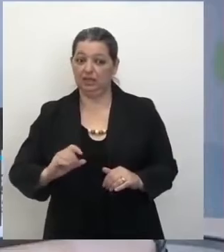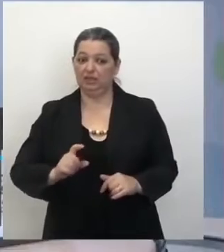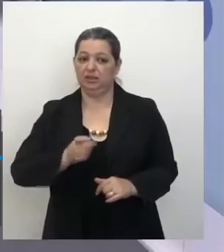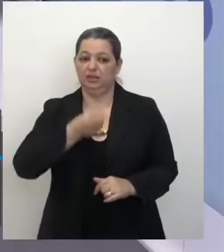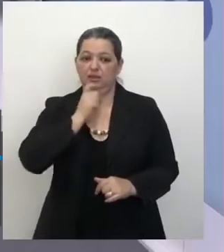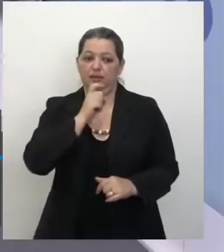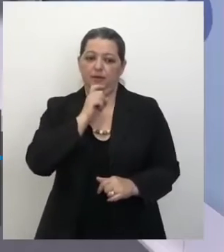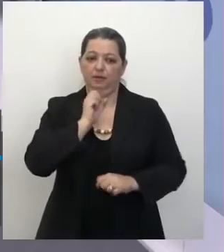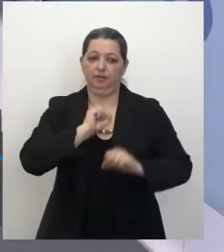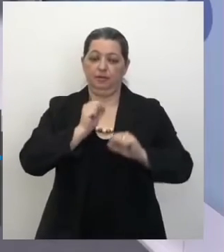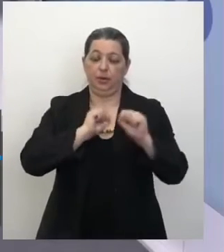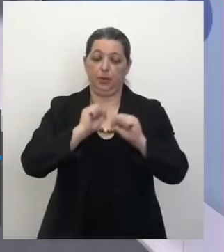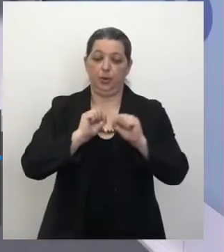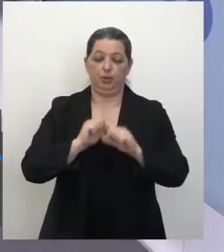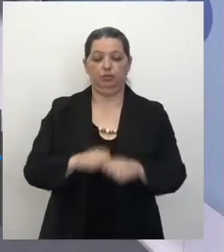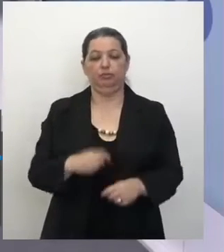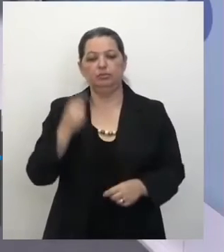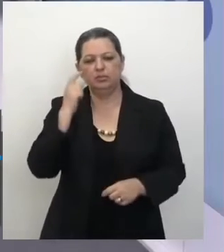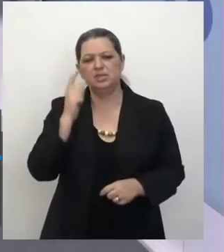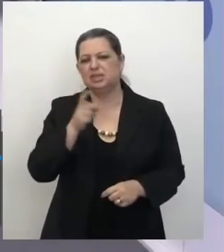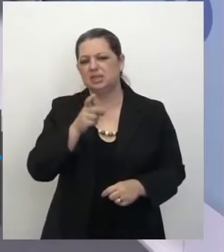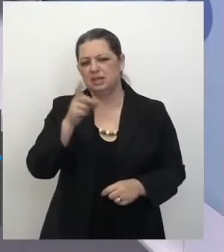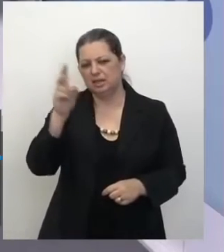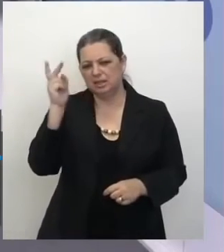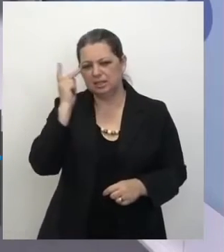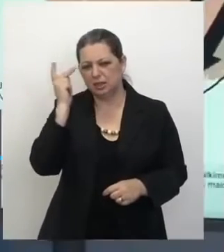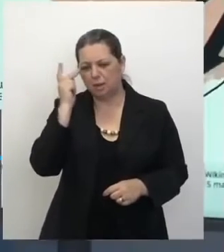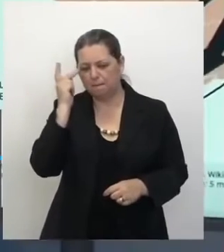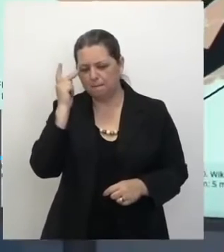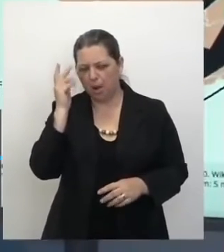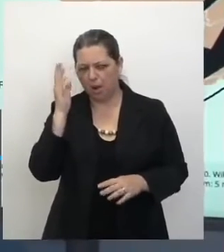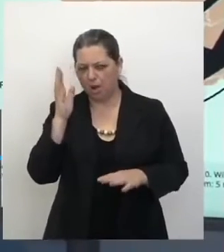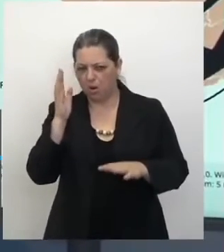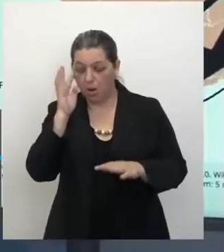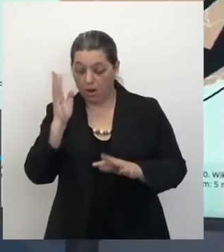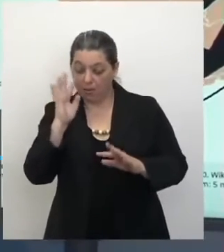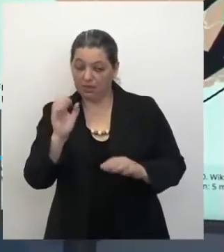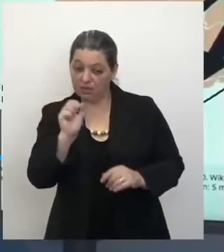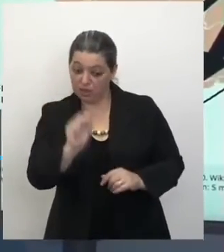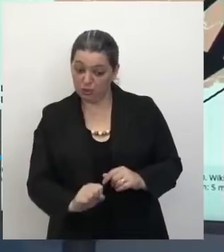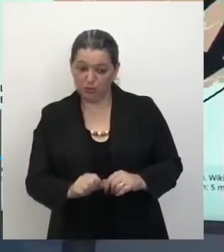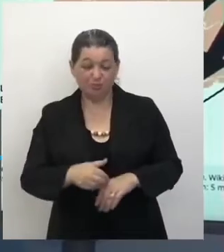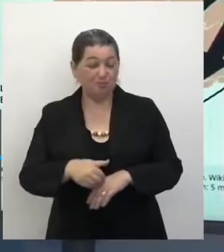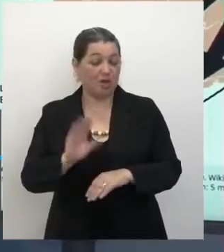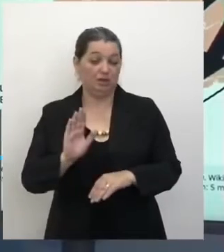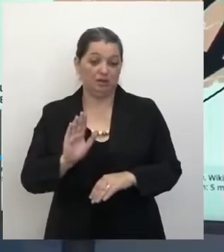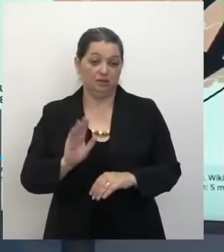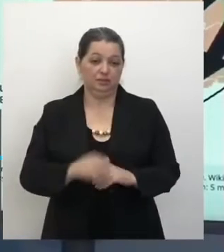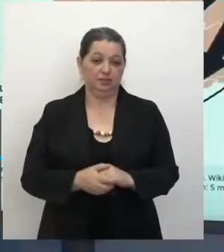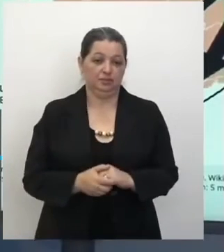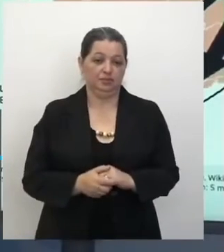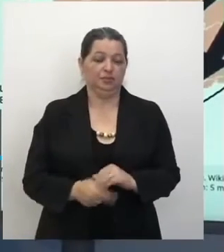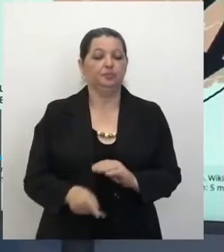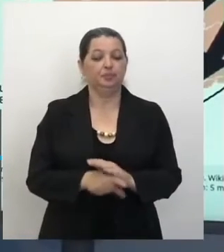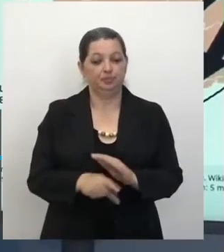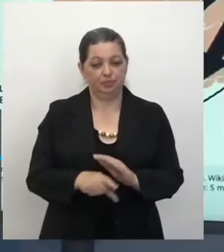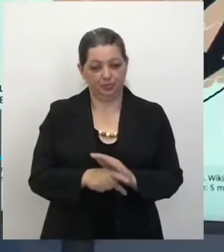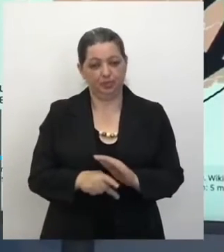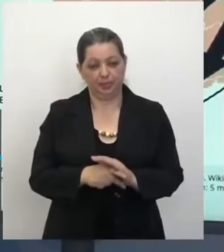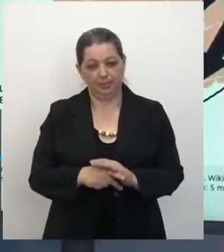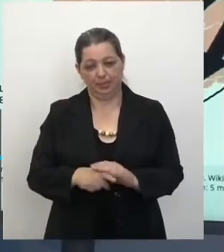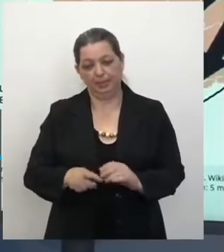hein? Aí, né, se São Paulo já teve esse problema, imagina a região sul, que é mais, né, tem a região subtropical do país,